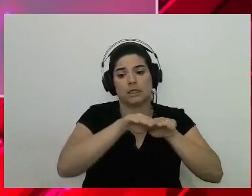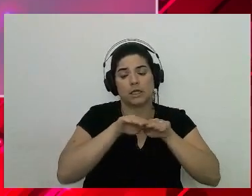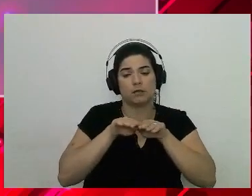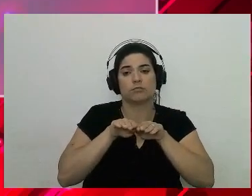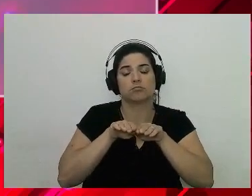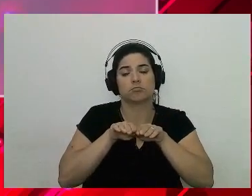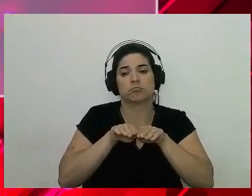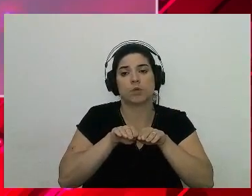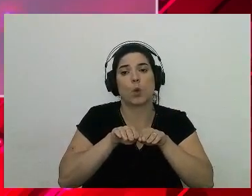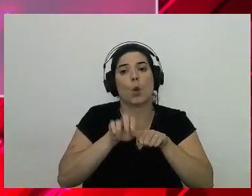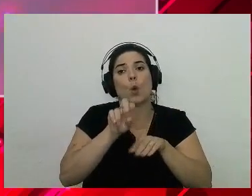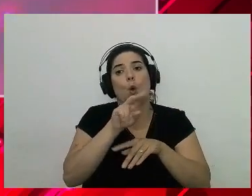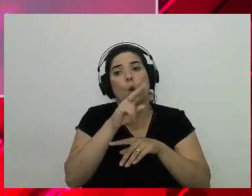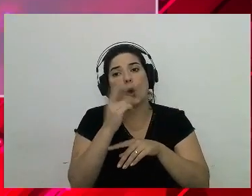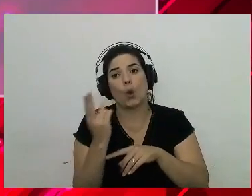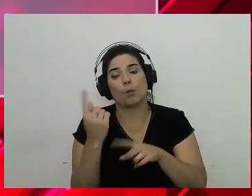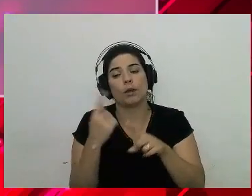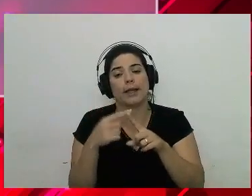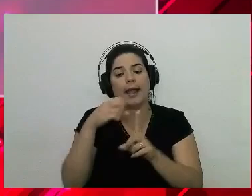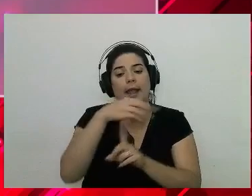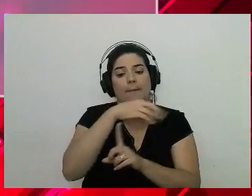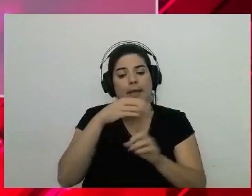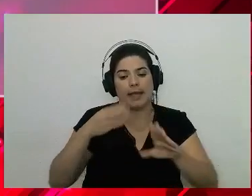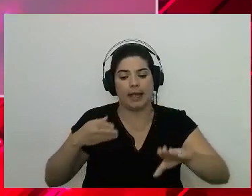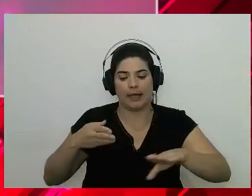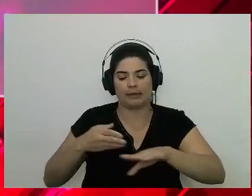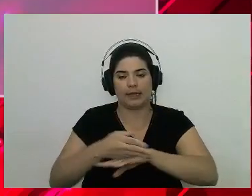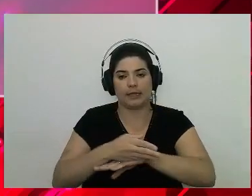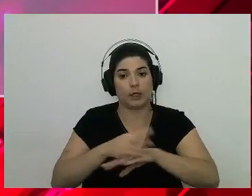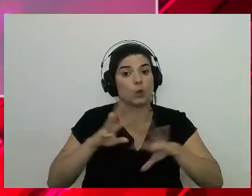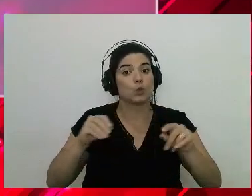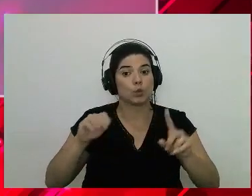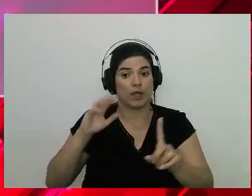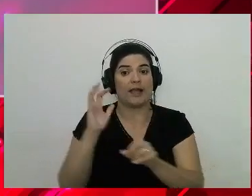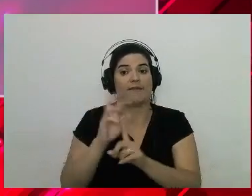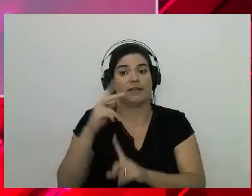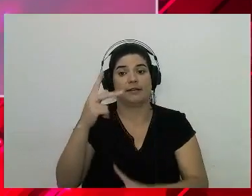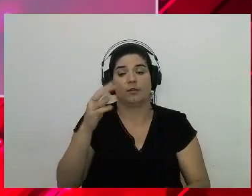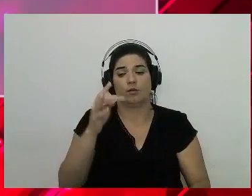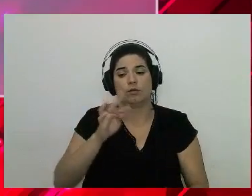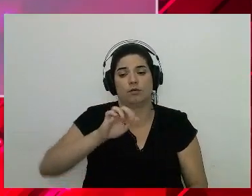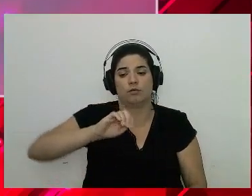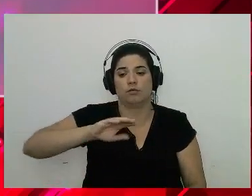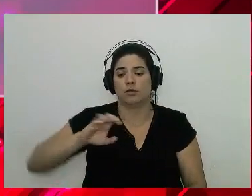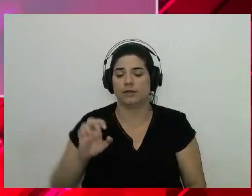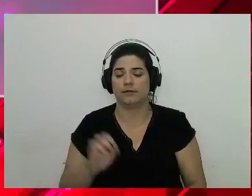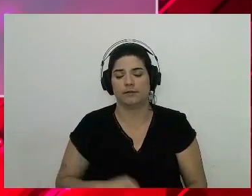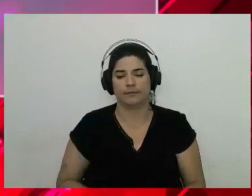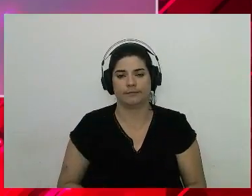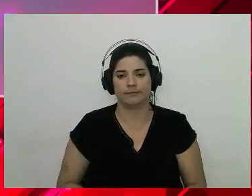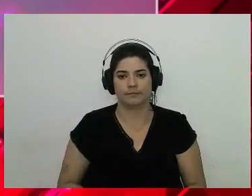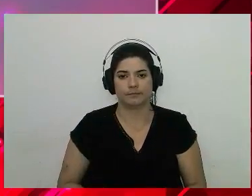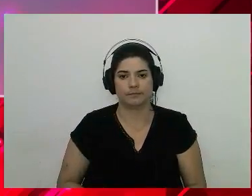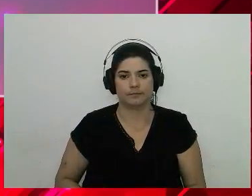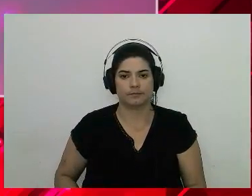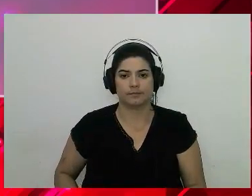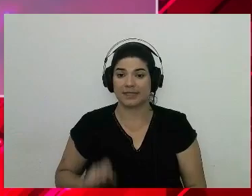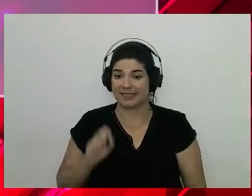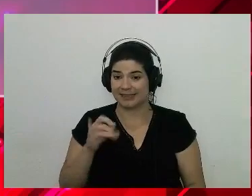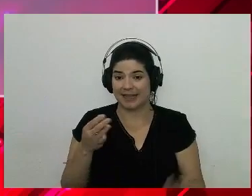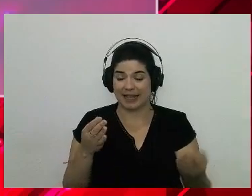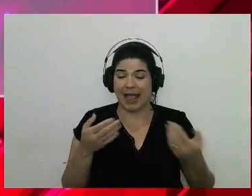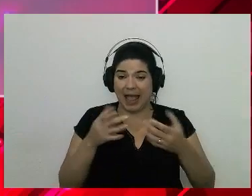ou porque a API está sendo acessada? Porque tudo isso vai afetar seu trace. Dependendo se o circuit breaker estiver